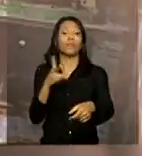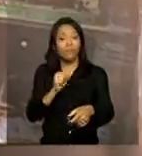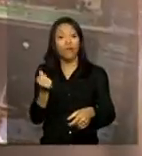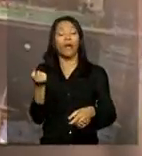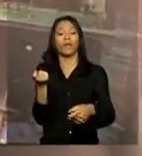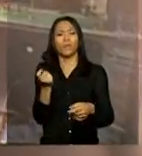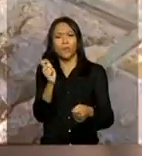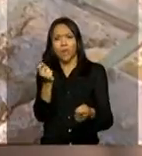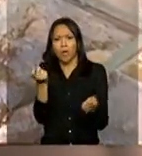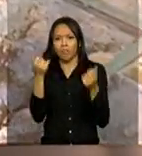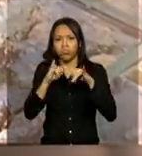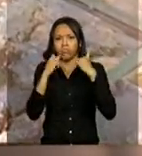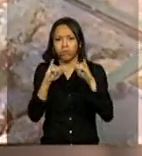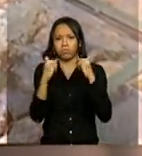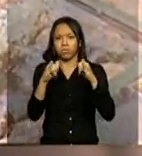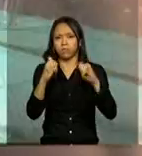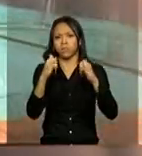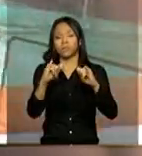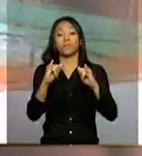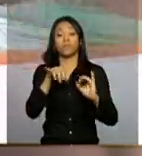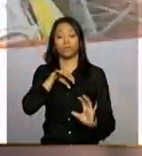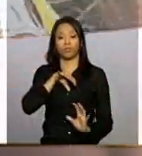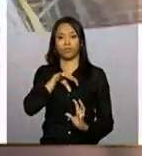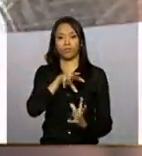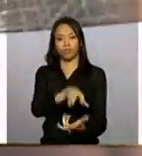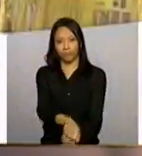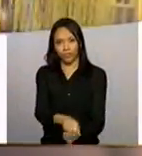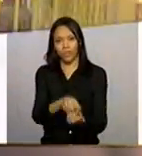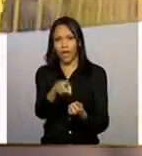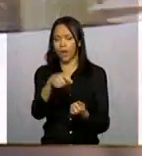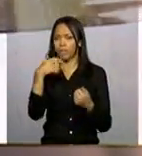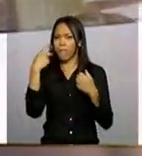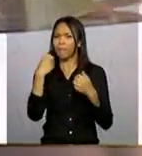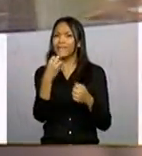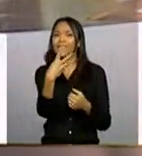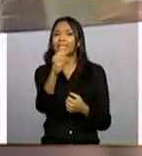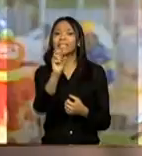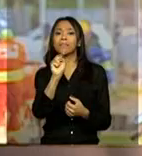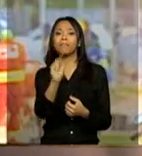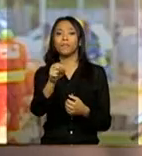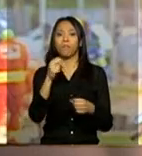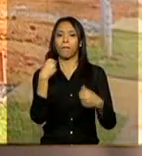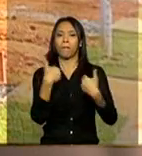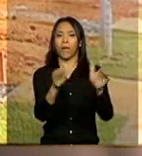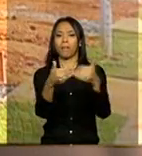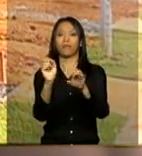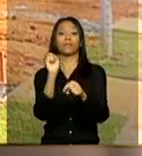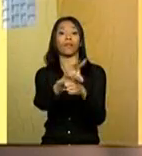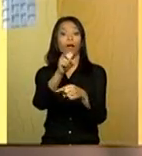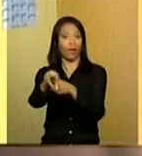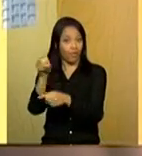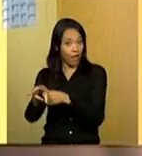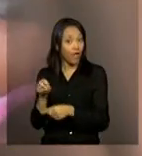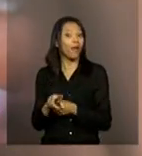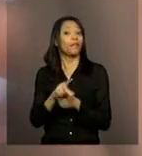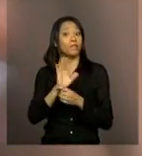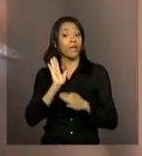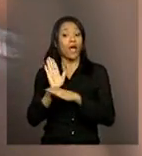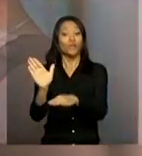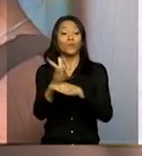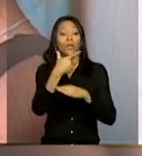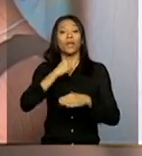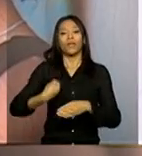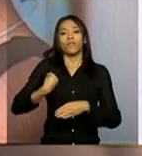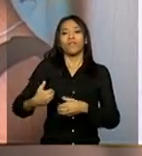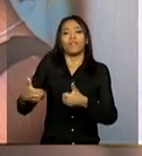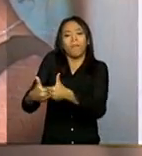instalada de geração de energia do planeta. A obra gera 30 mil empregos diretos e faz toda a diferença para a população em